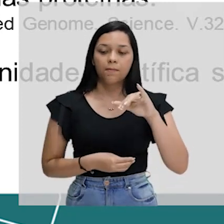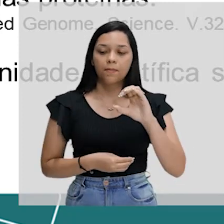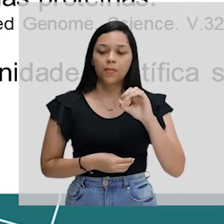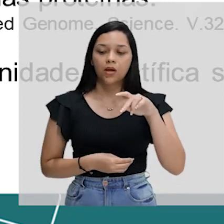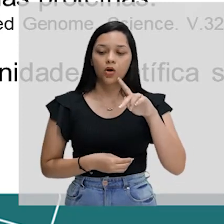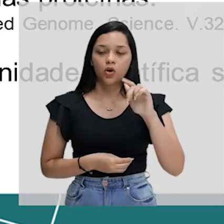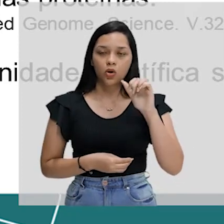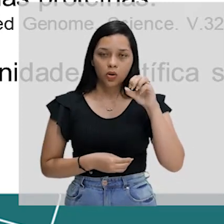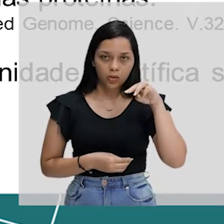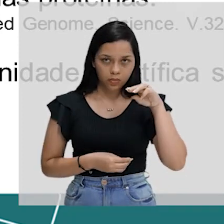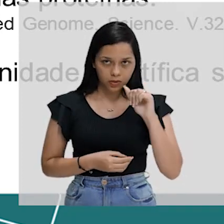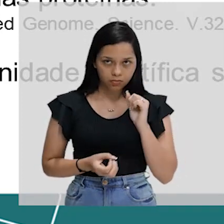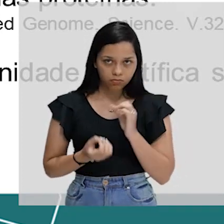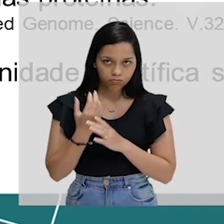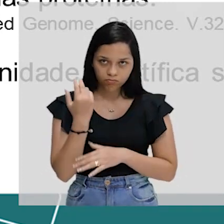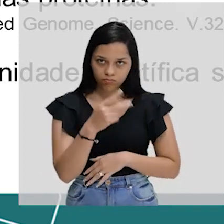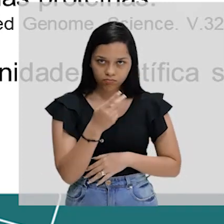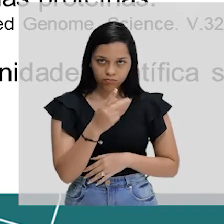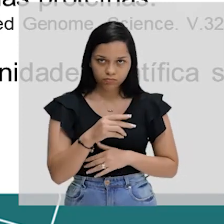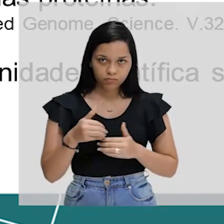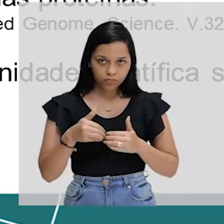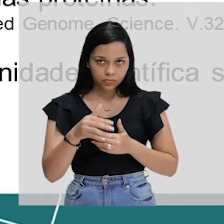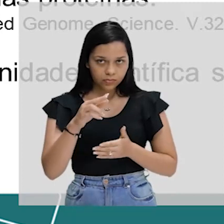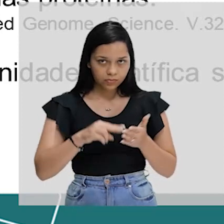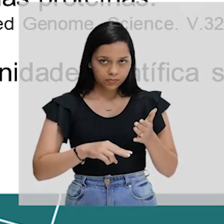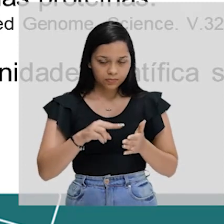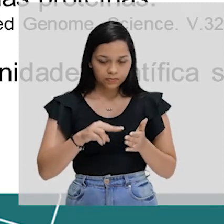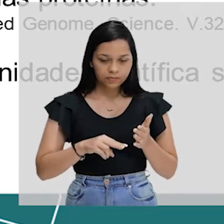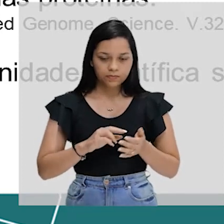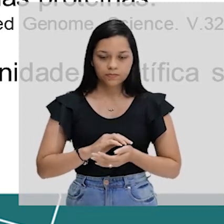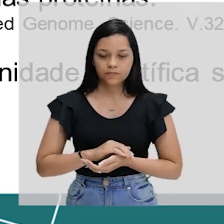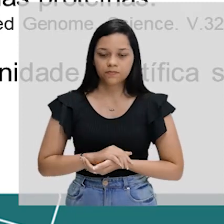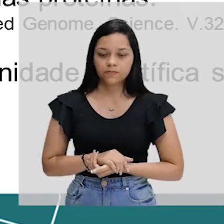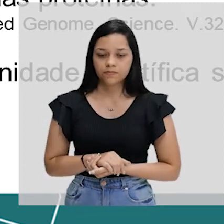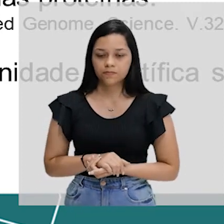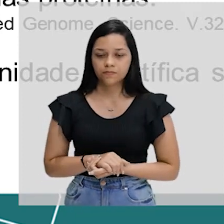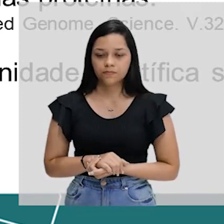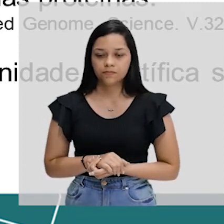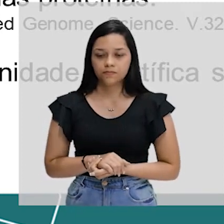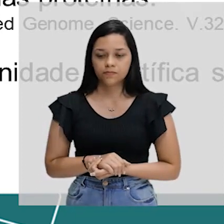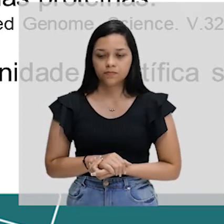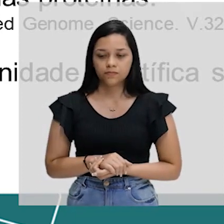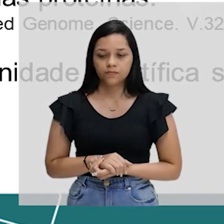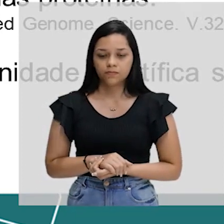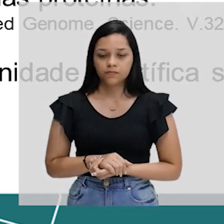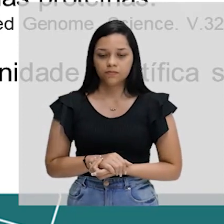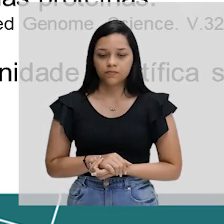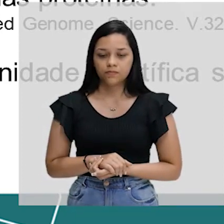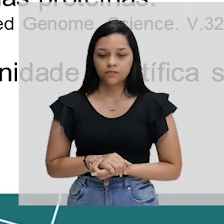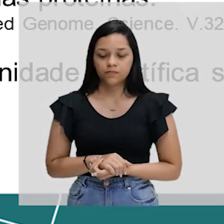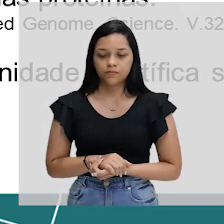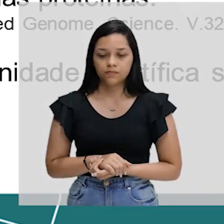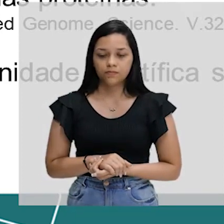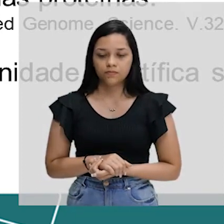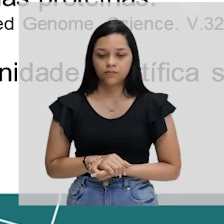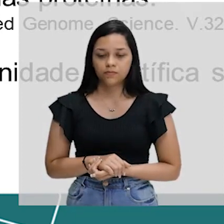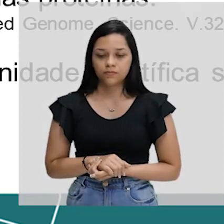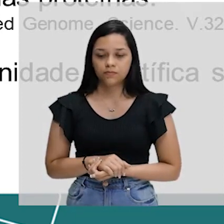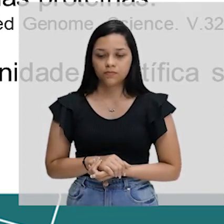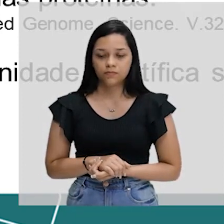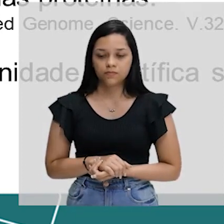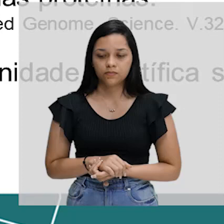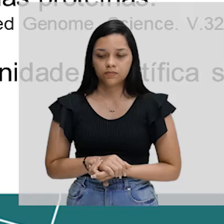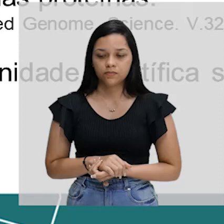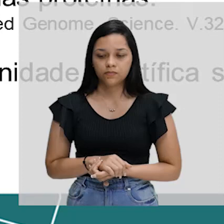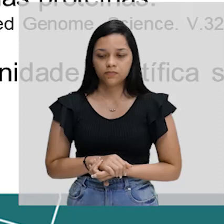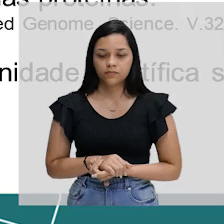essa bactéria. Os pesquisadores montaram uma sequência de nucleotídeos que formam o único cromossomo